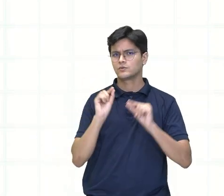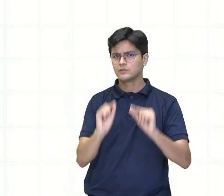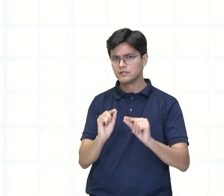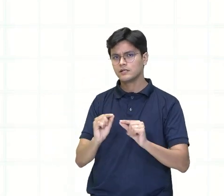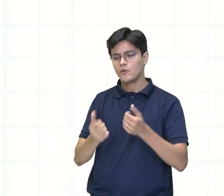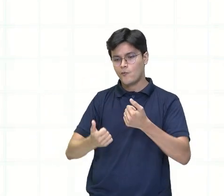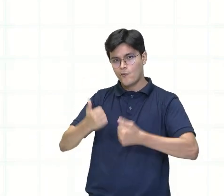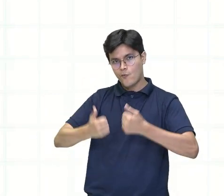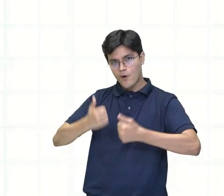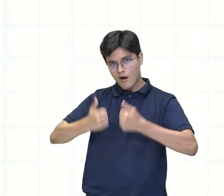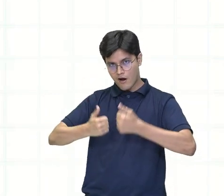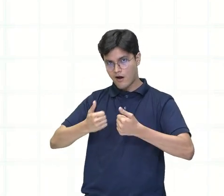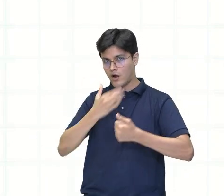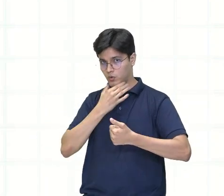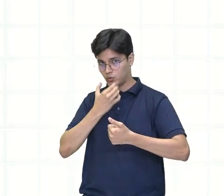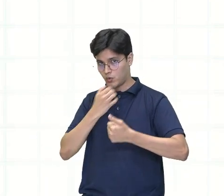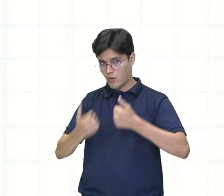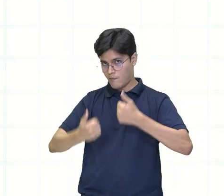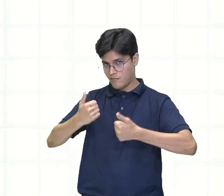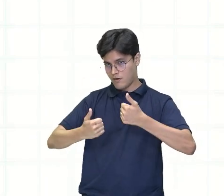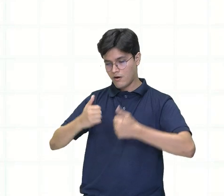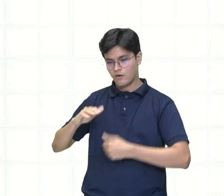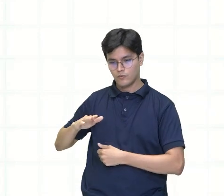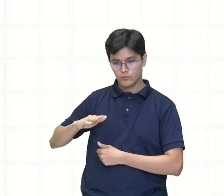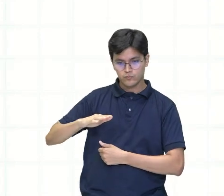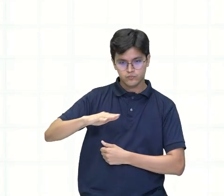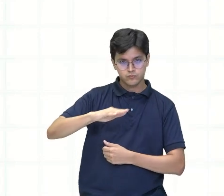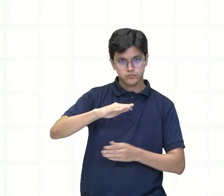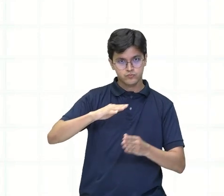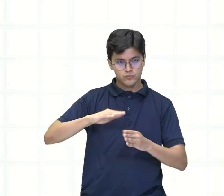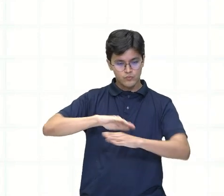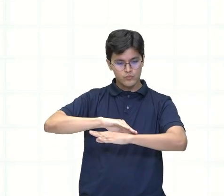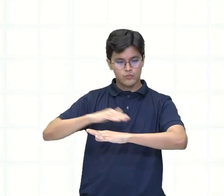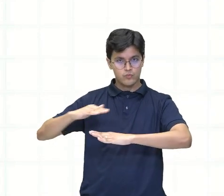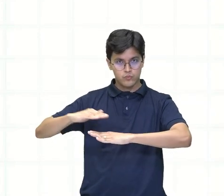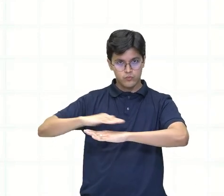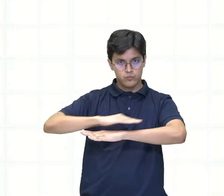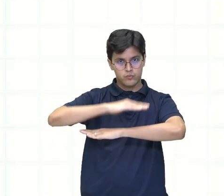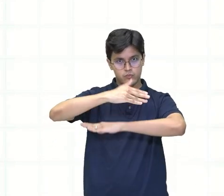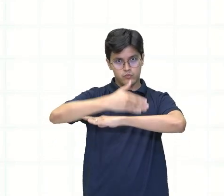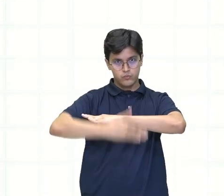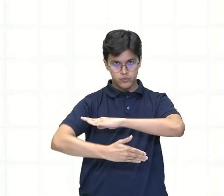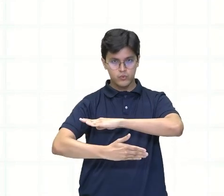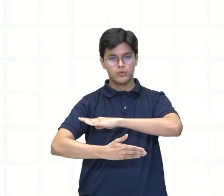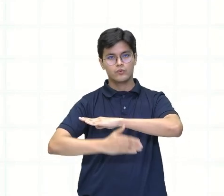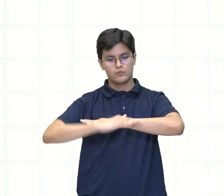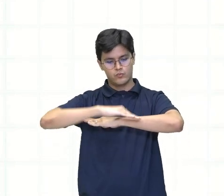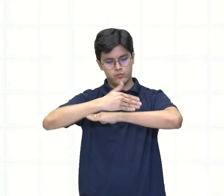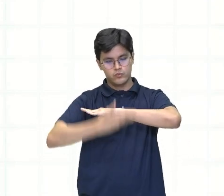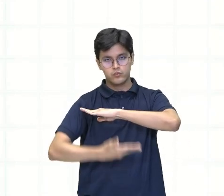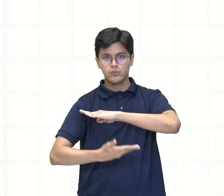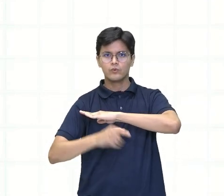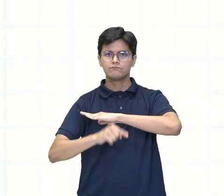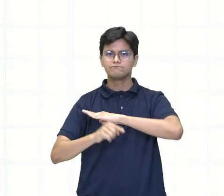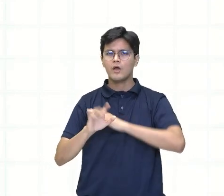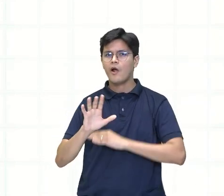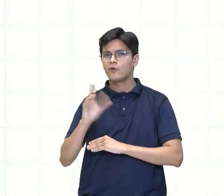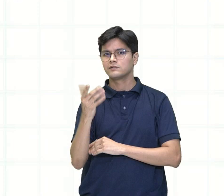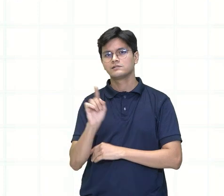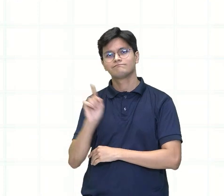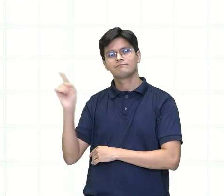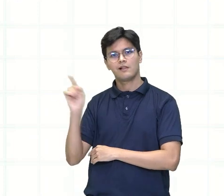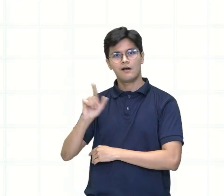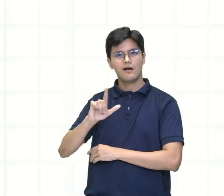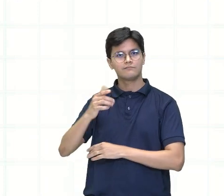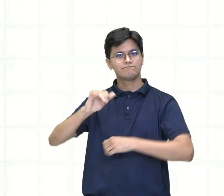aí deste monte, Monte Wilson, lá onde? Los Angeles, né? Foi a localização. Vamos ver a informação